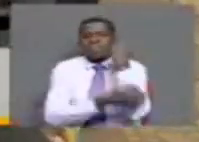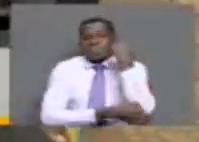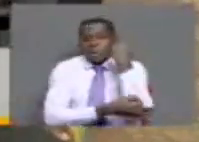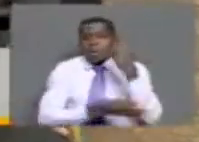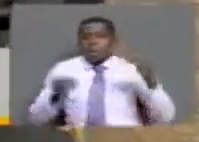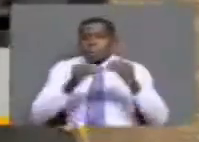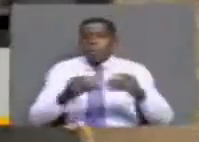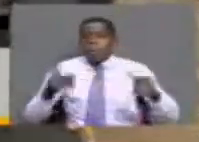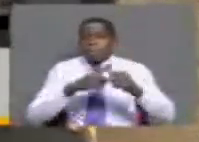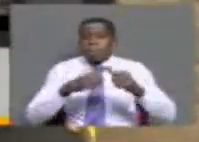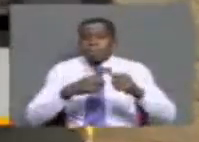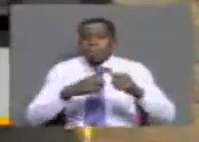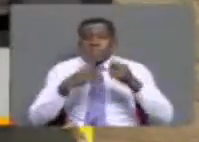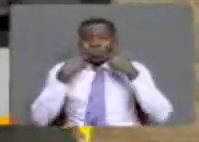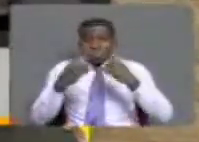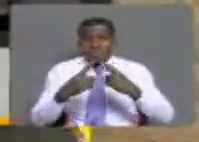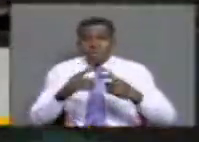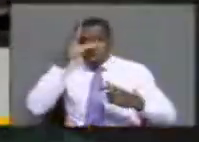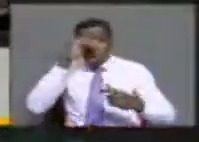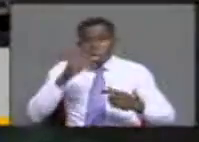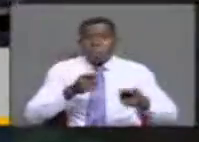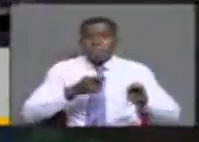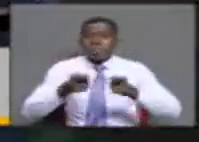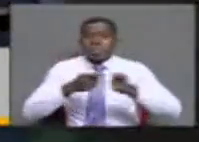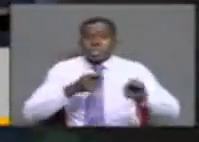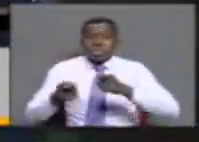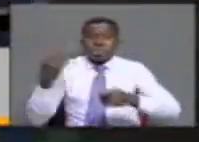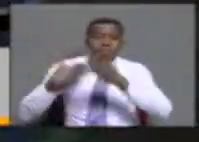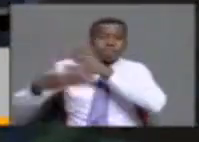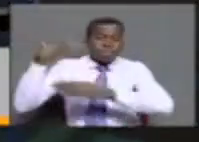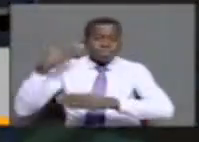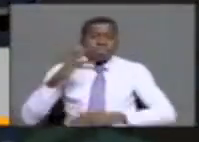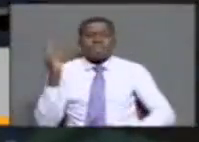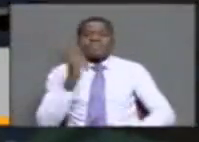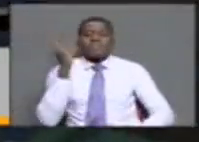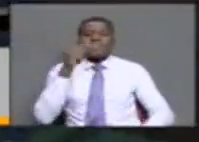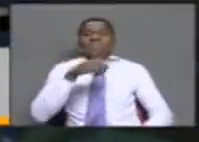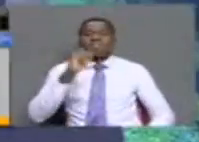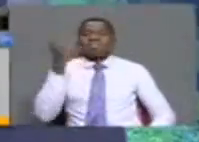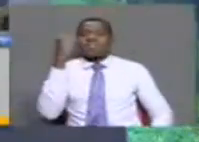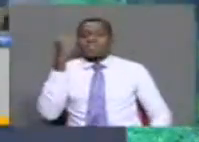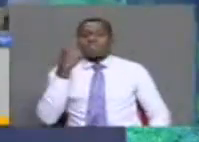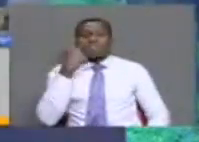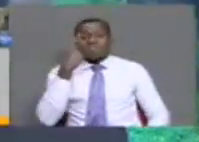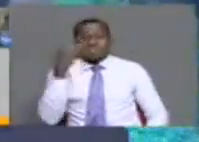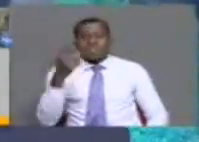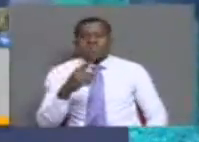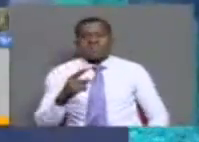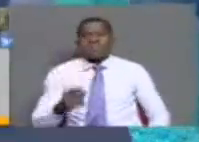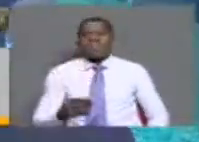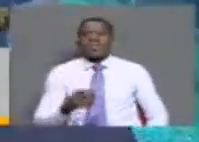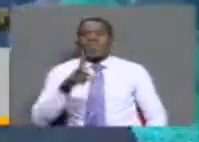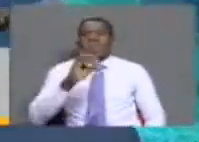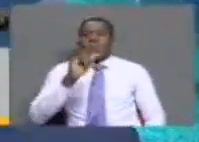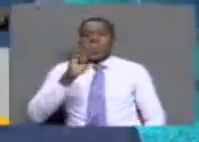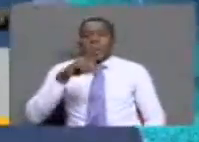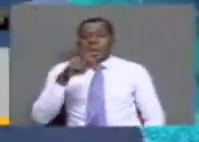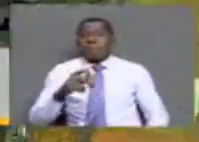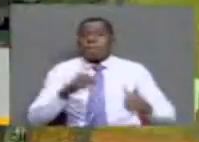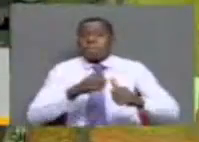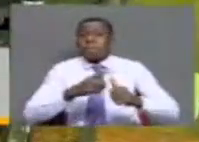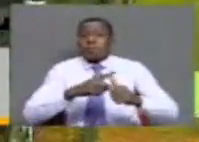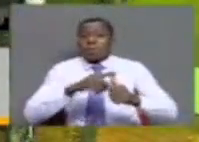com reconhecimentos aos ex-administradores que passaram pelo Distrito Urbano de Sambizanga, com destaque para Agostinho Lima, que foi o primeiro